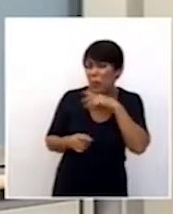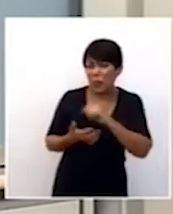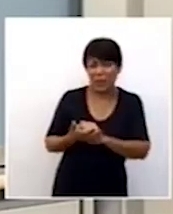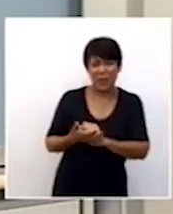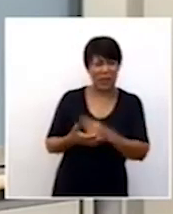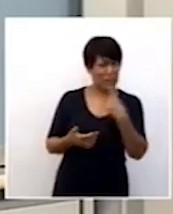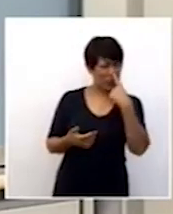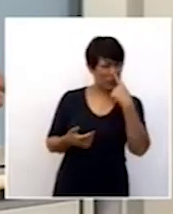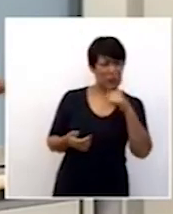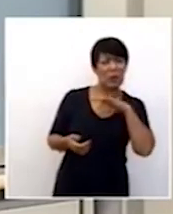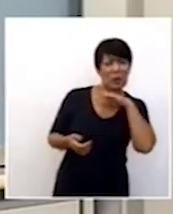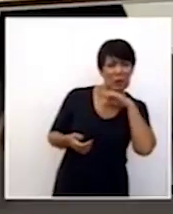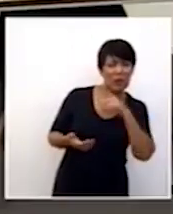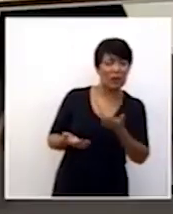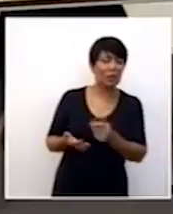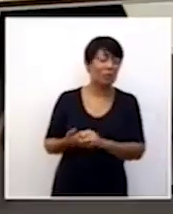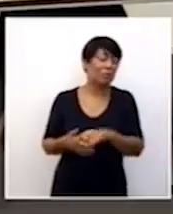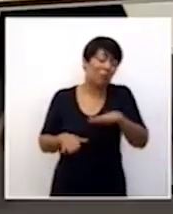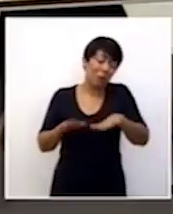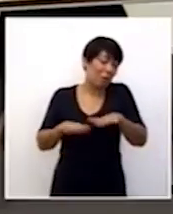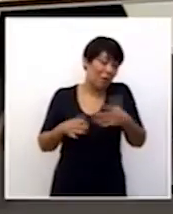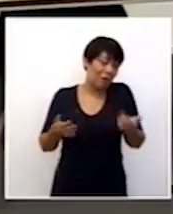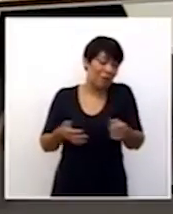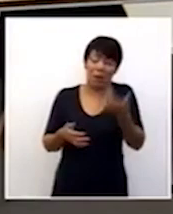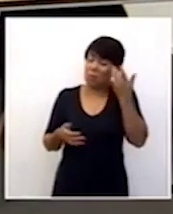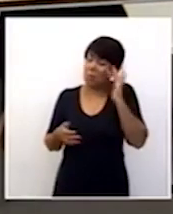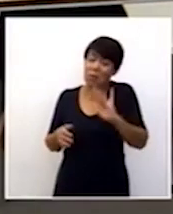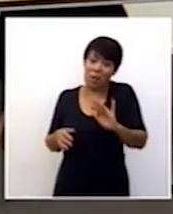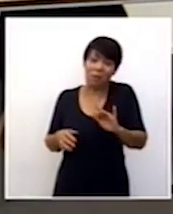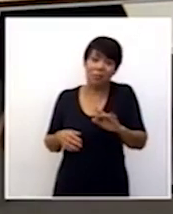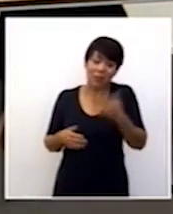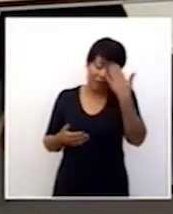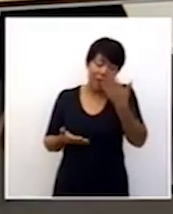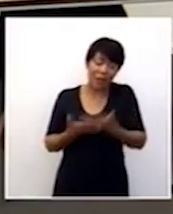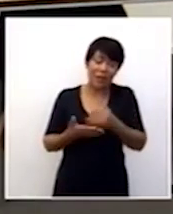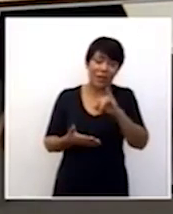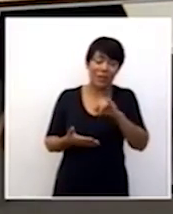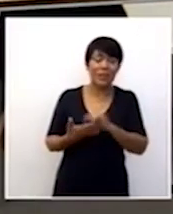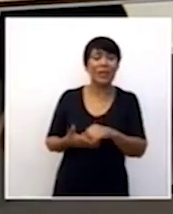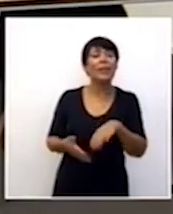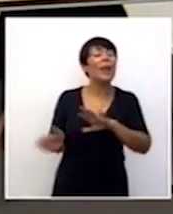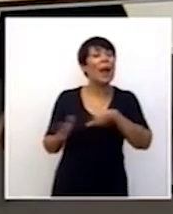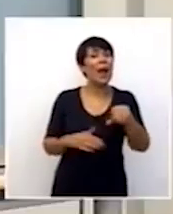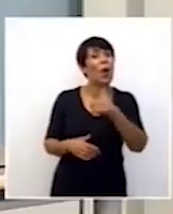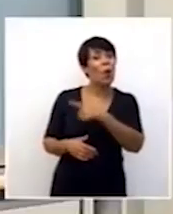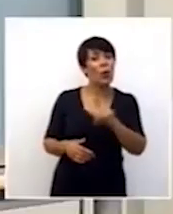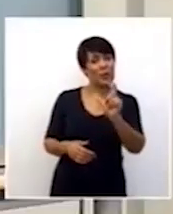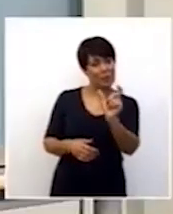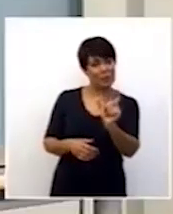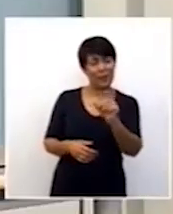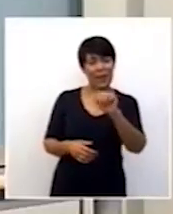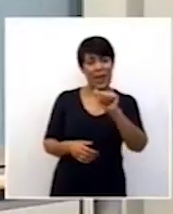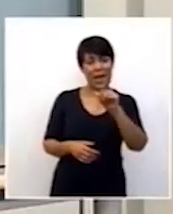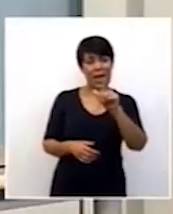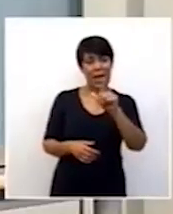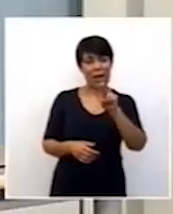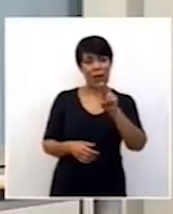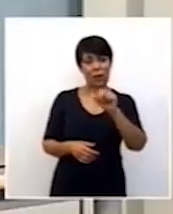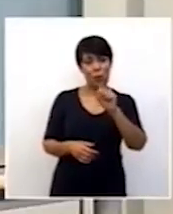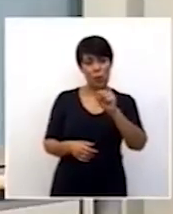que quebra-queixo. Quebra o queixo, né? Não sei, deve ser. E alusões? E alusões, passei alusões,